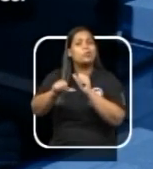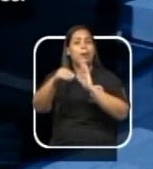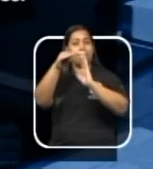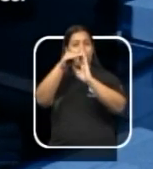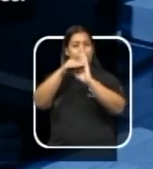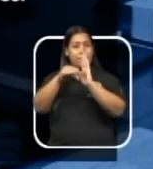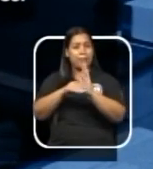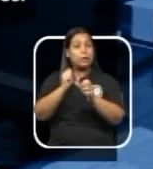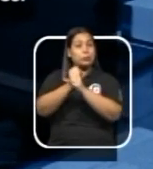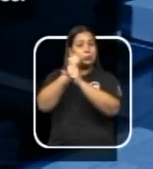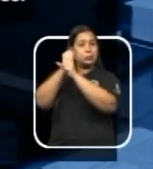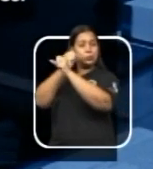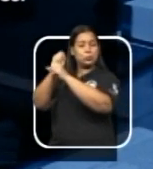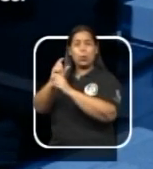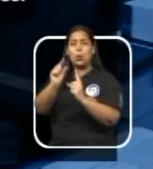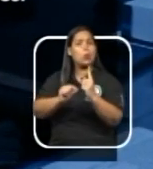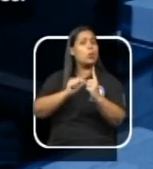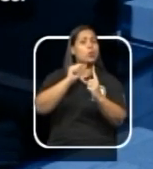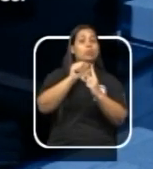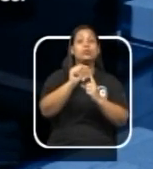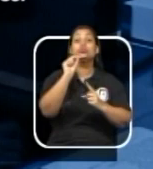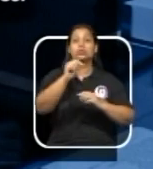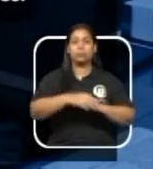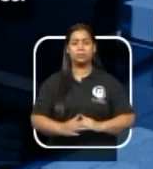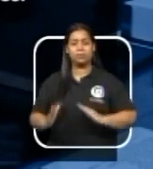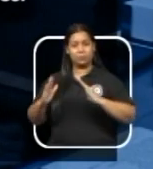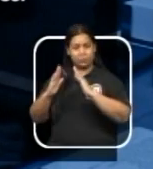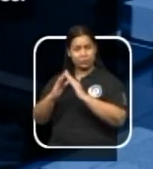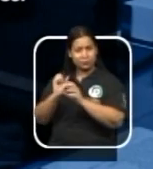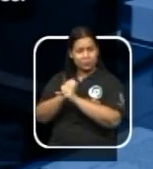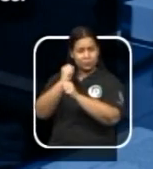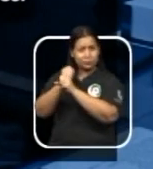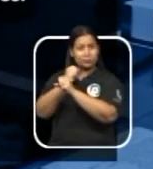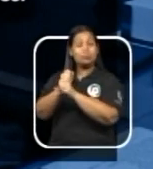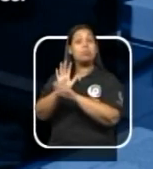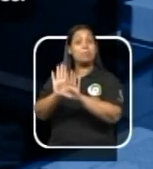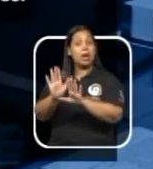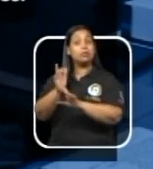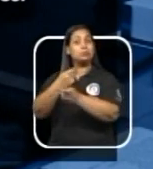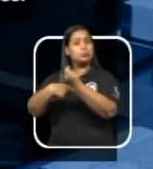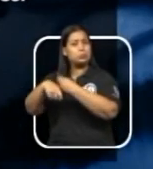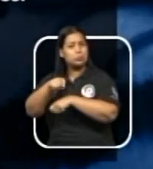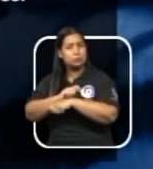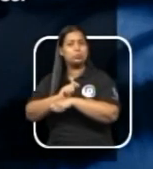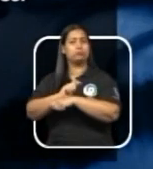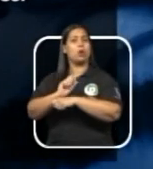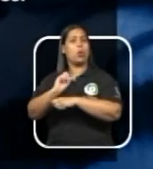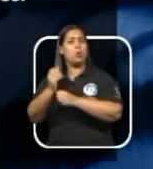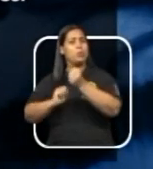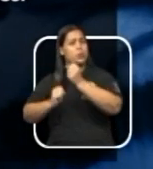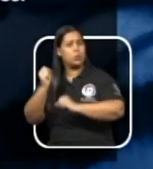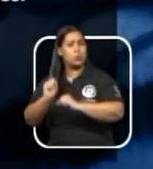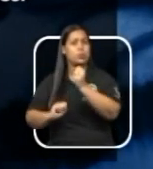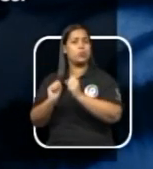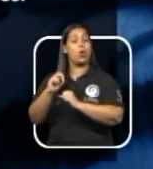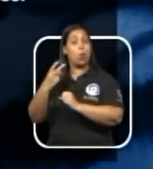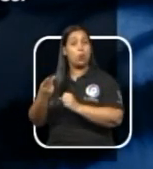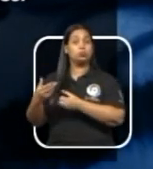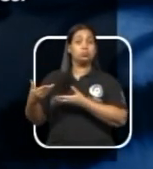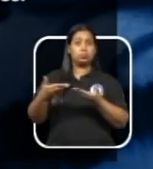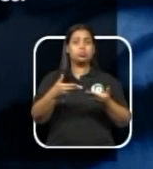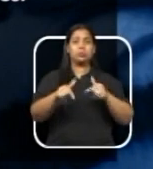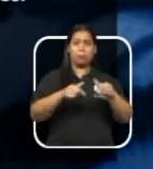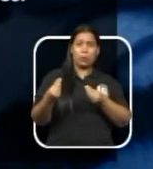O objetivo é que edificações com finalidades comerciais, industriais ou de prestação de serviços que tenham